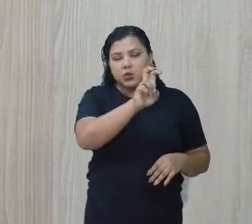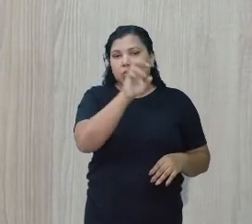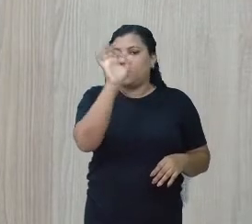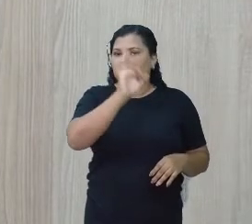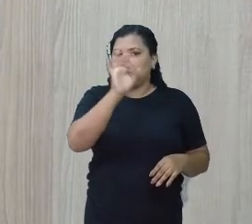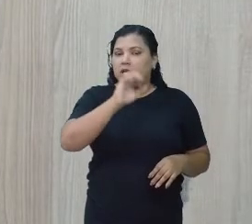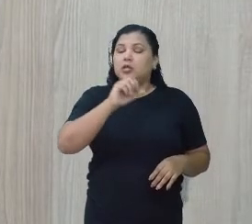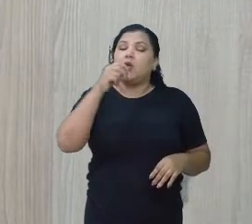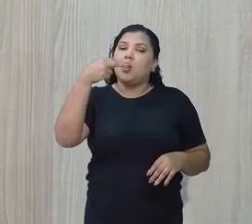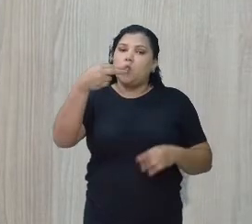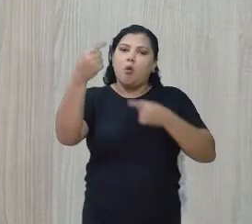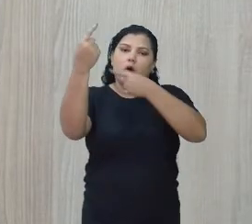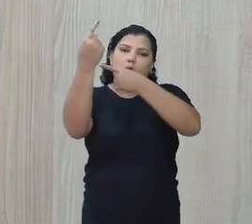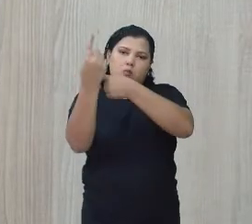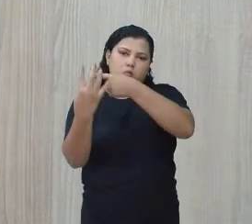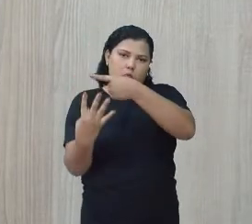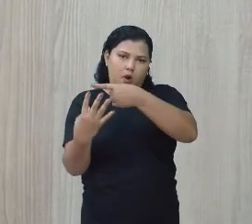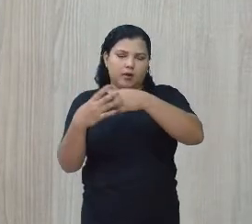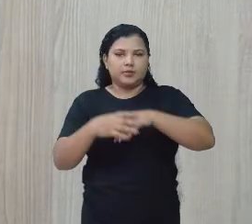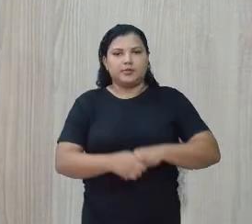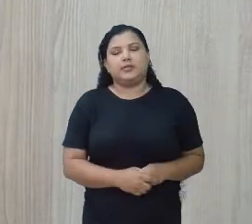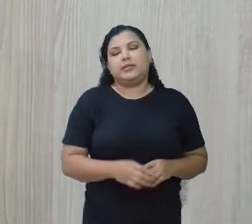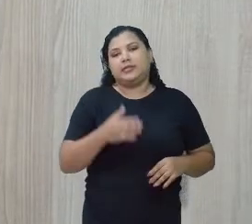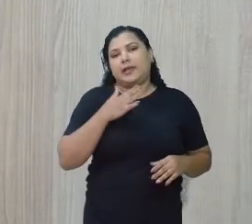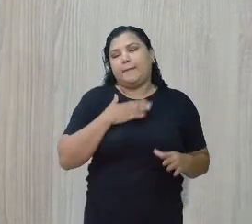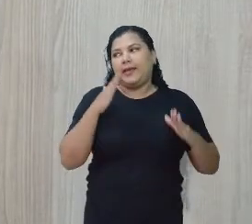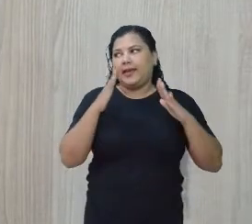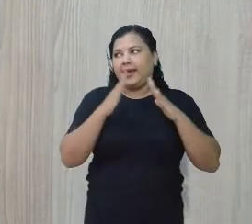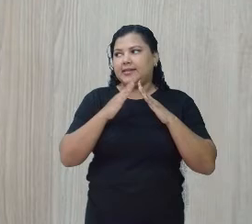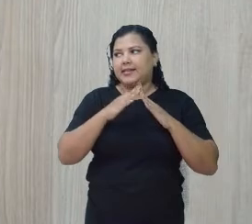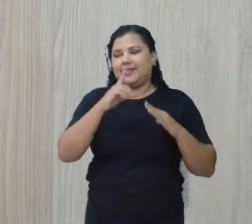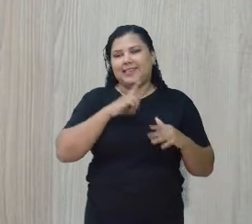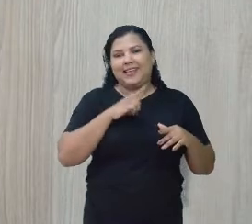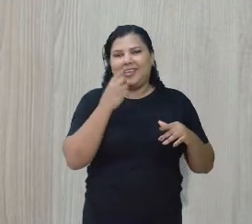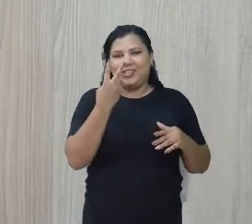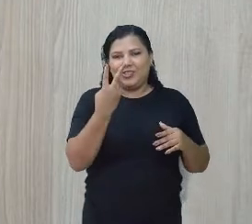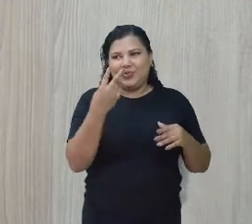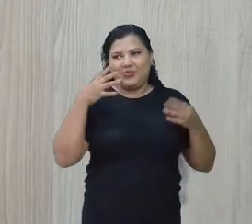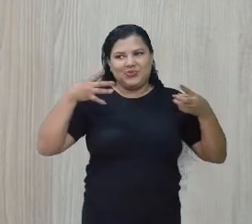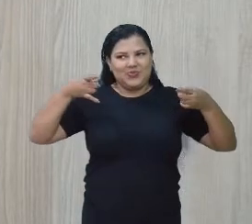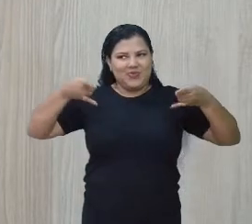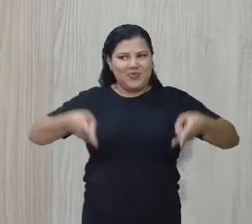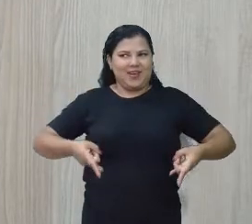valor, certo? Lá em casa, Briane, tem 2. 2/4, entendeu?